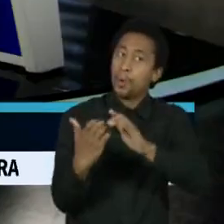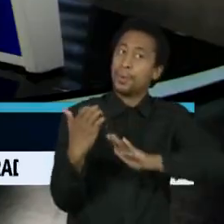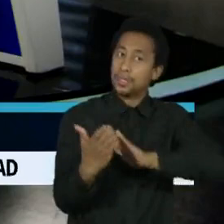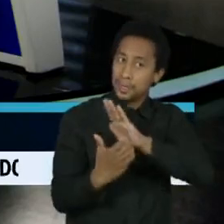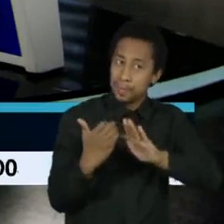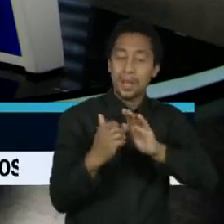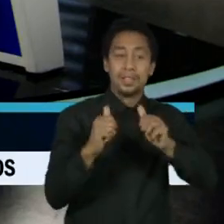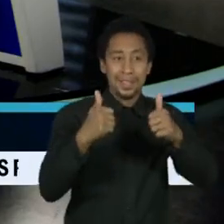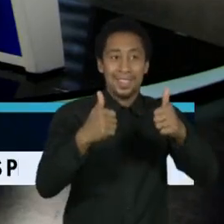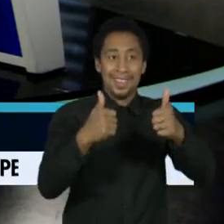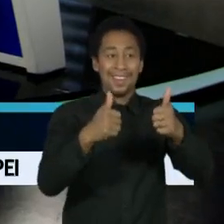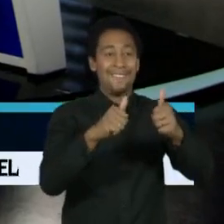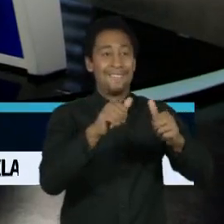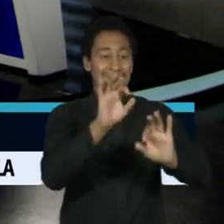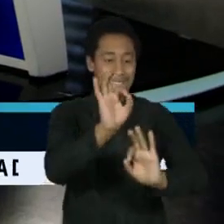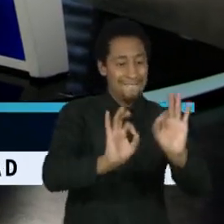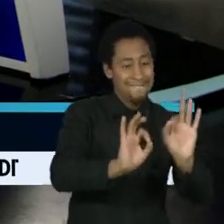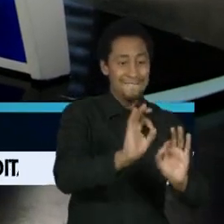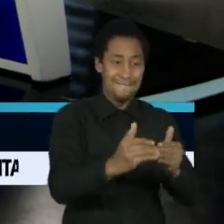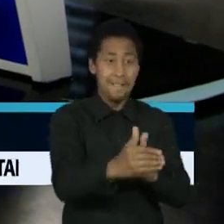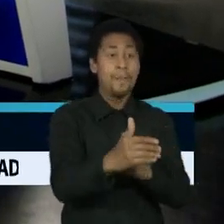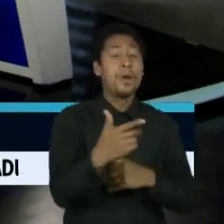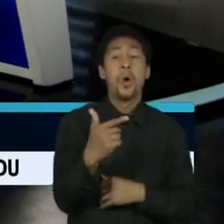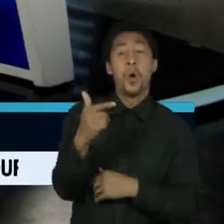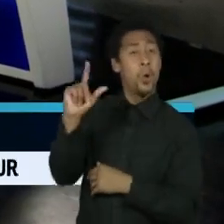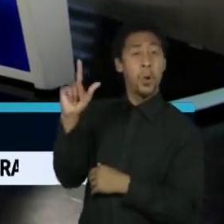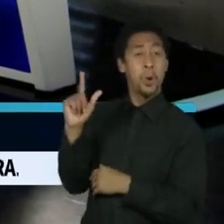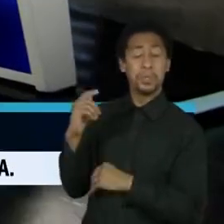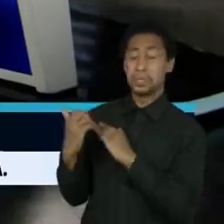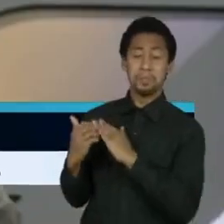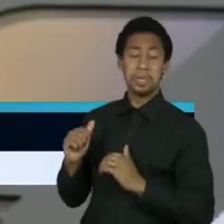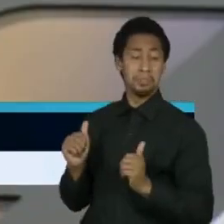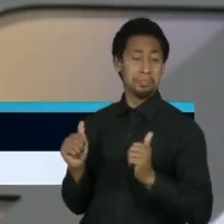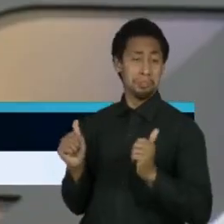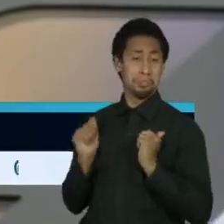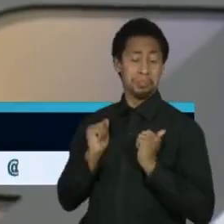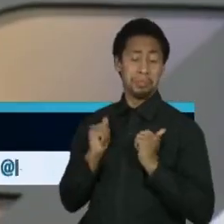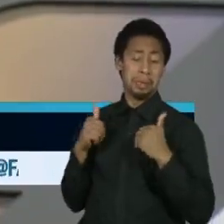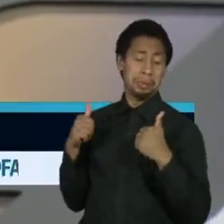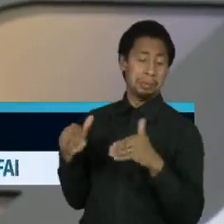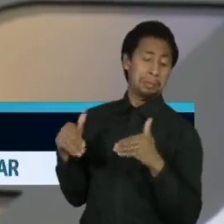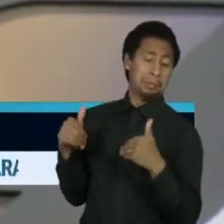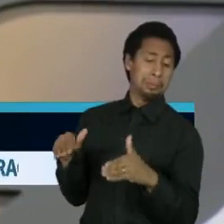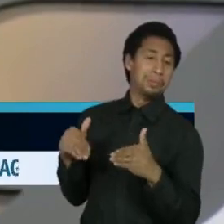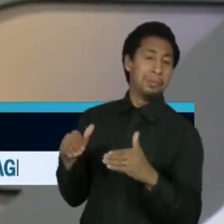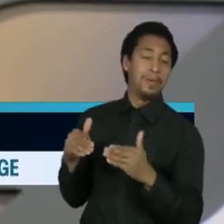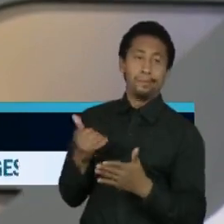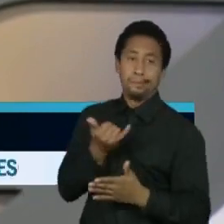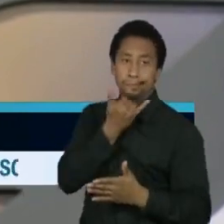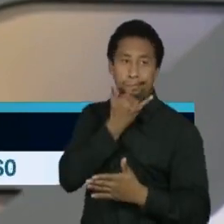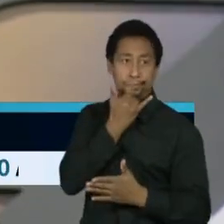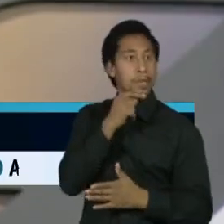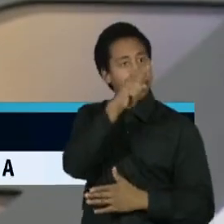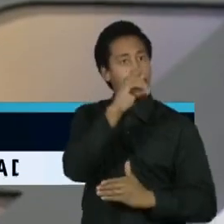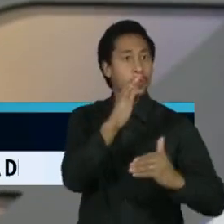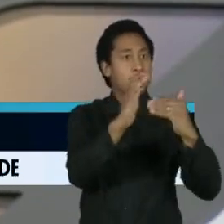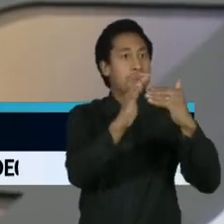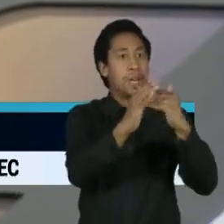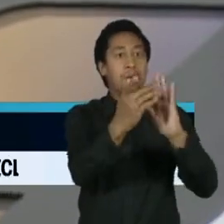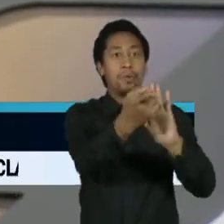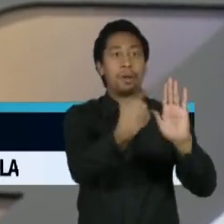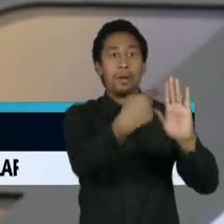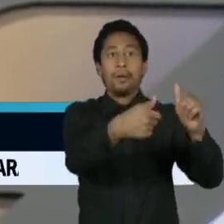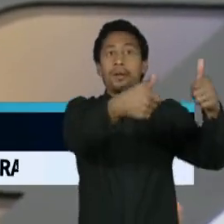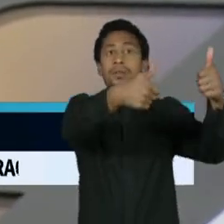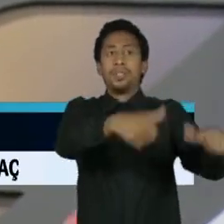construtiva e os outros não fazem nada esperando que apareça um treco como esse que aconteceu agora no Senado Brasileiro e você disse depois